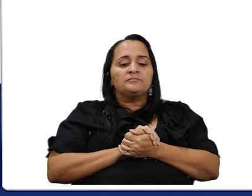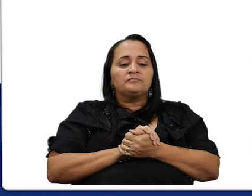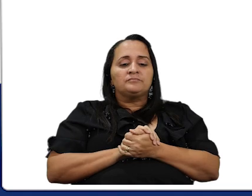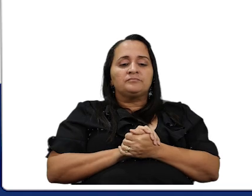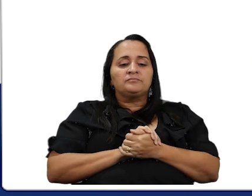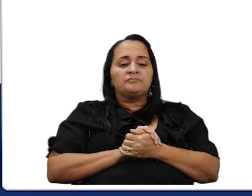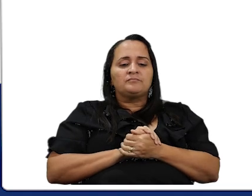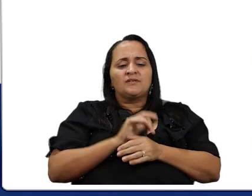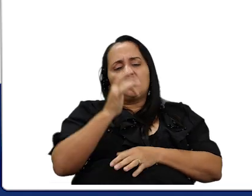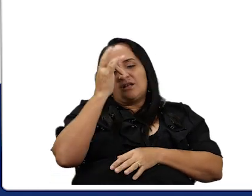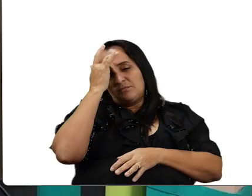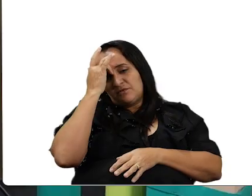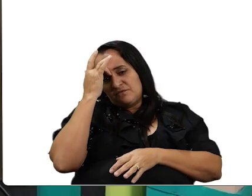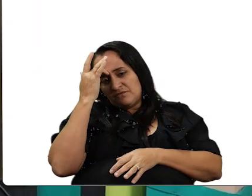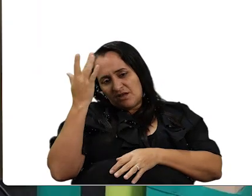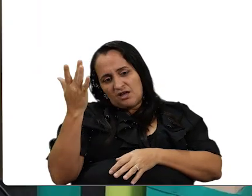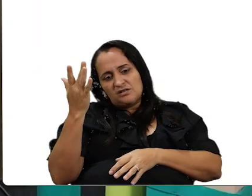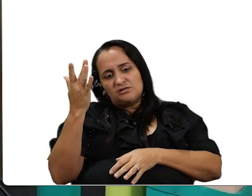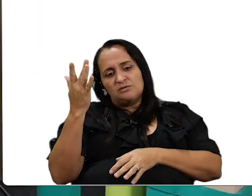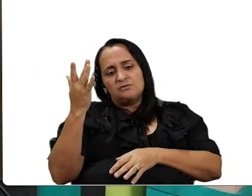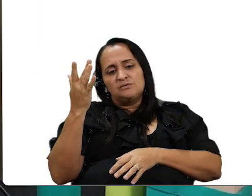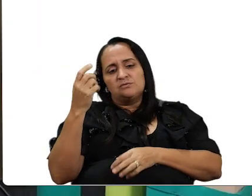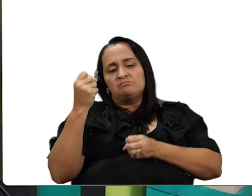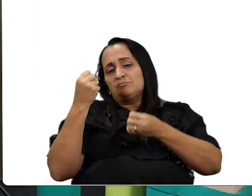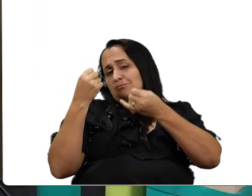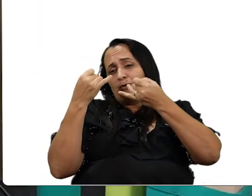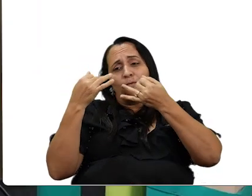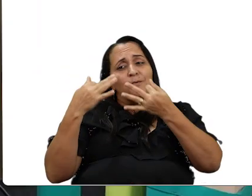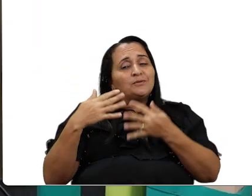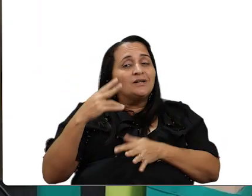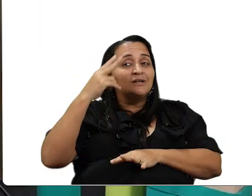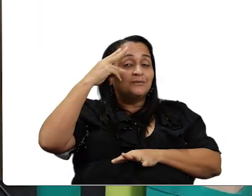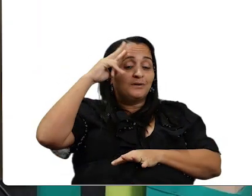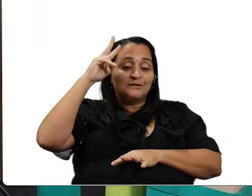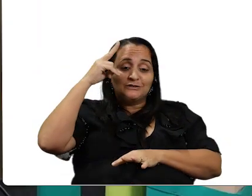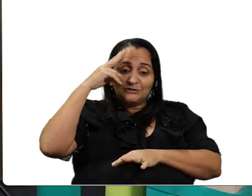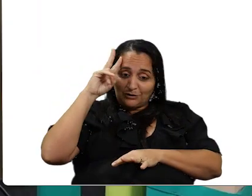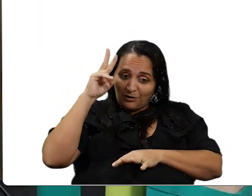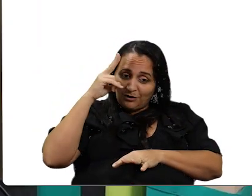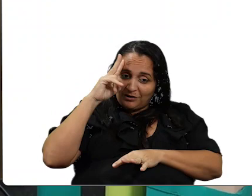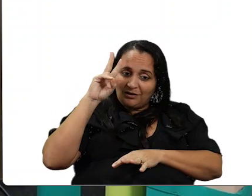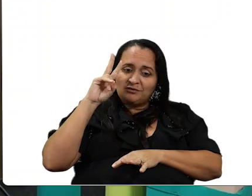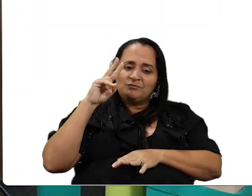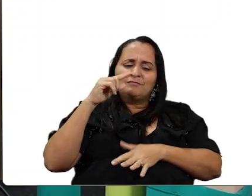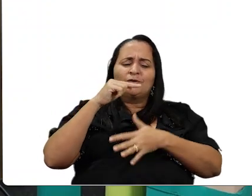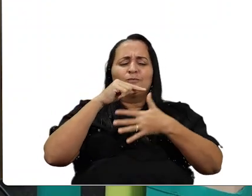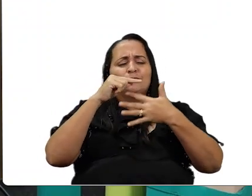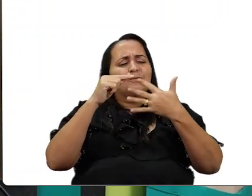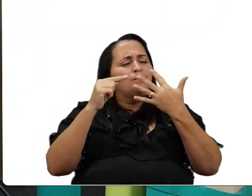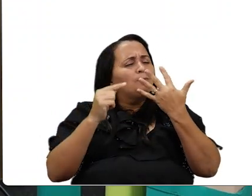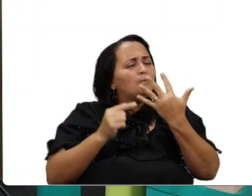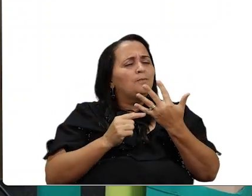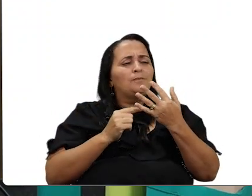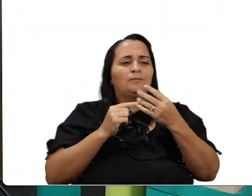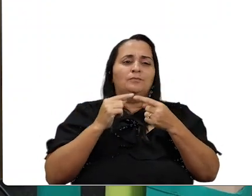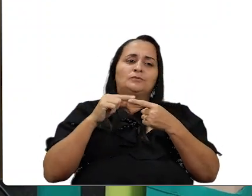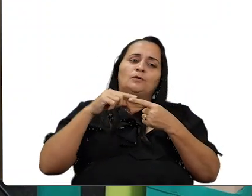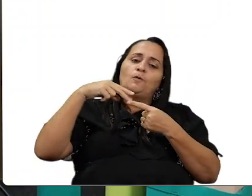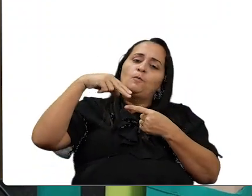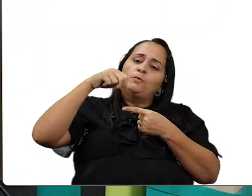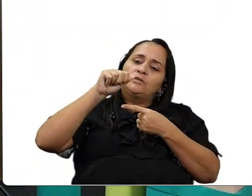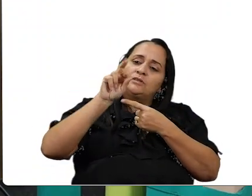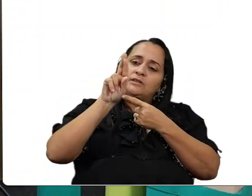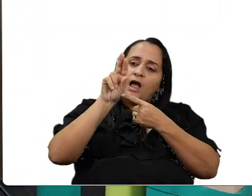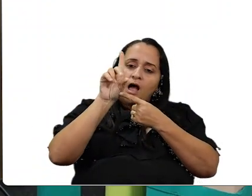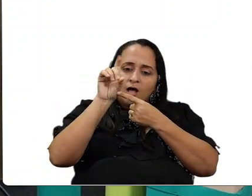Aí é bem fácil, é contando a história. Ou seja, vai ter todos os elementos, o narrador,